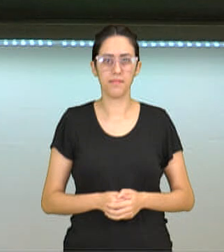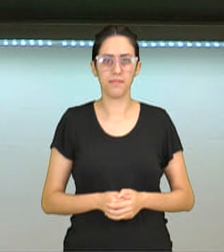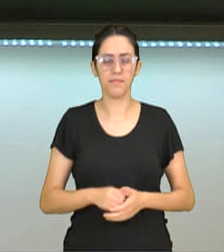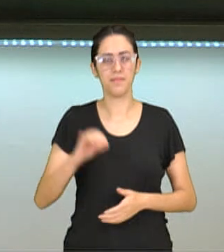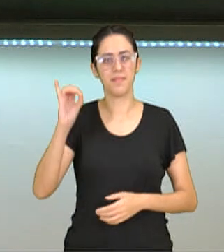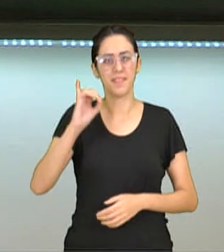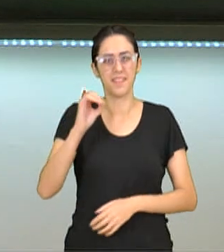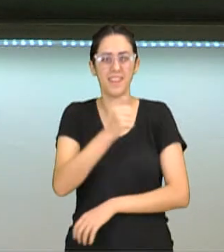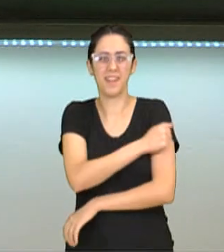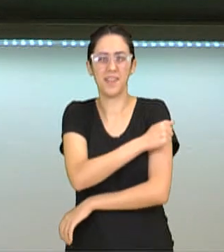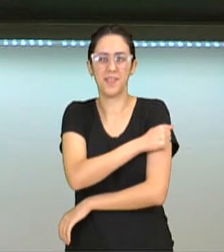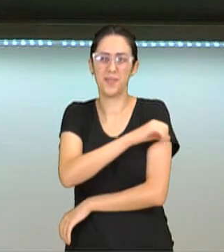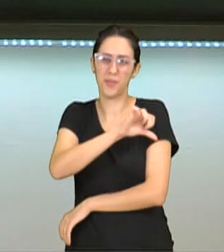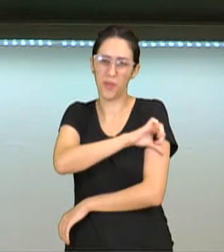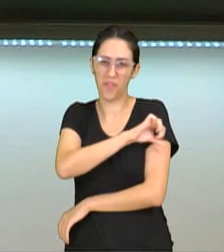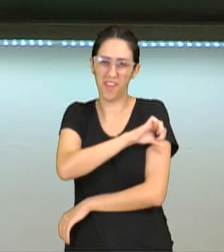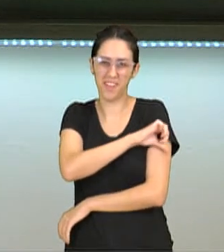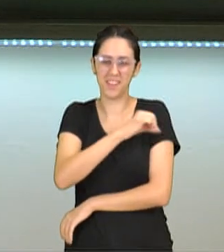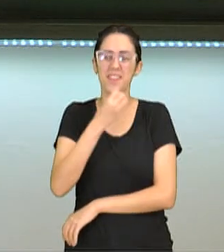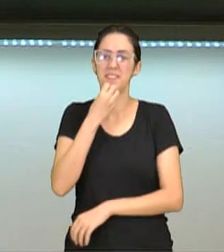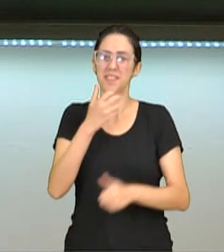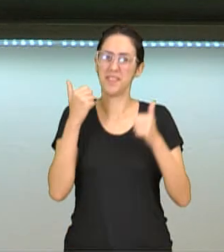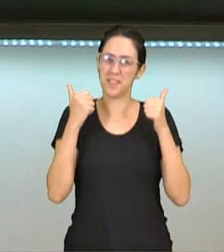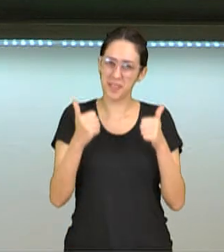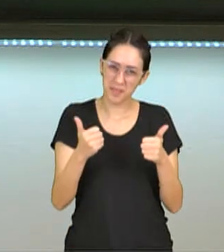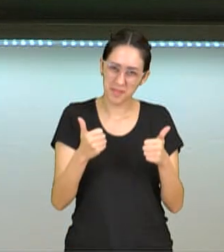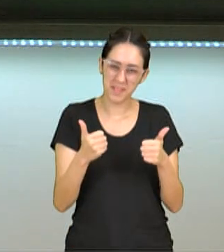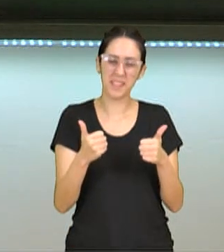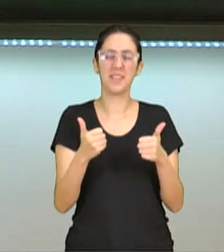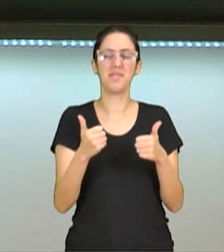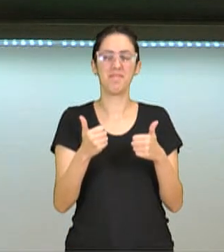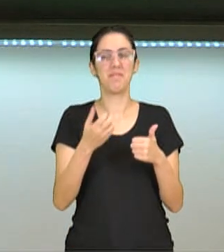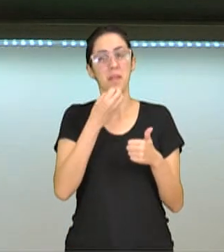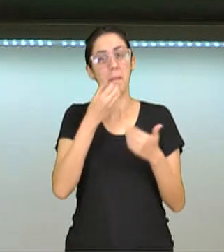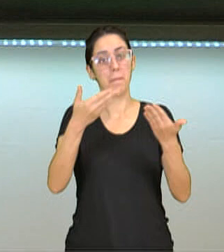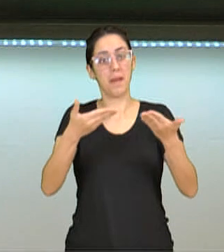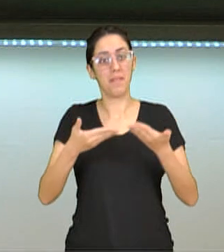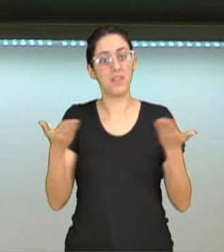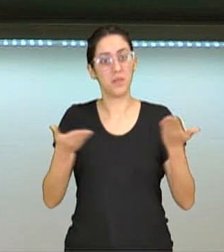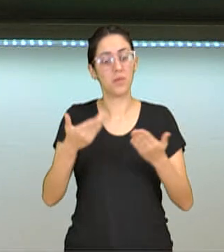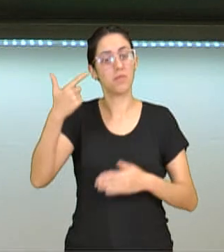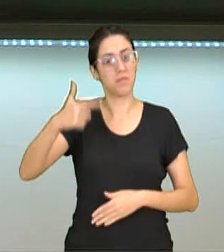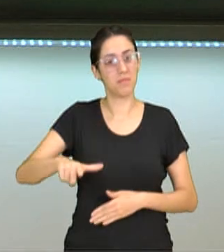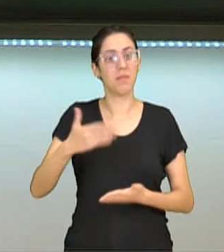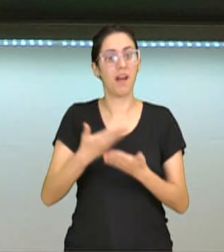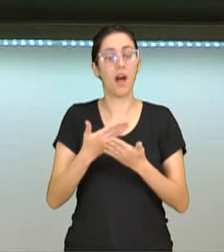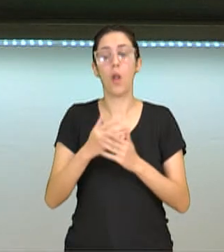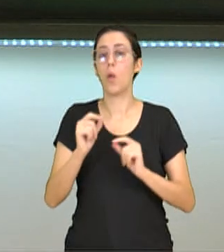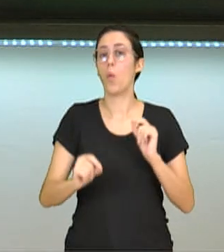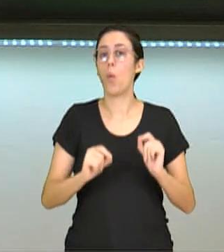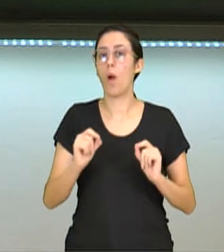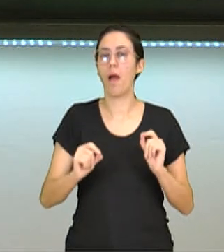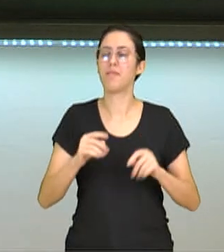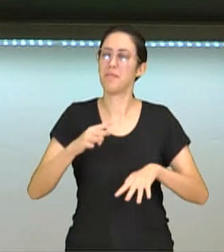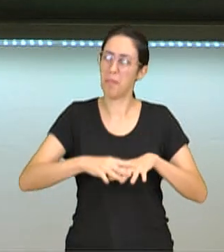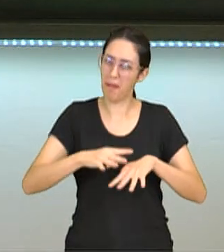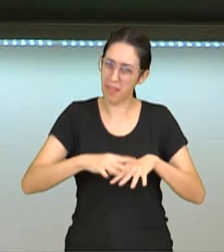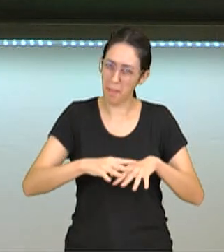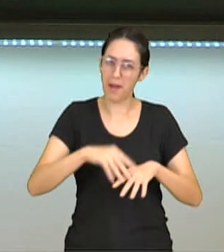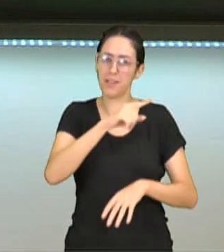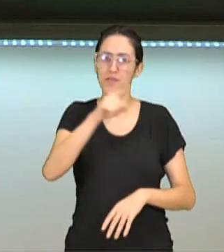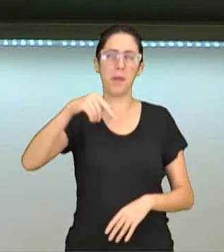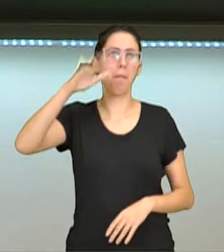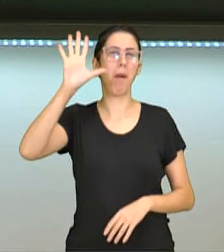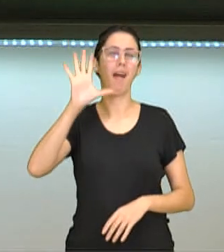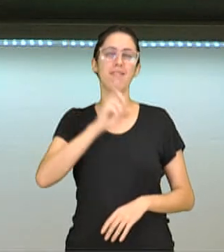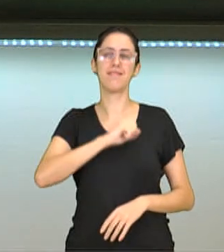Olá, estudantes do 9º ano! Tudo bem com vocês? Sejam muito bem-vindos a mais uma aula de matemática, aquela que vocês mais